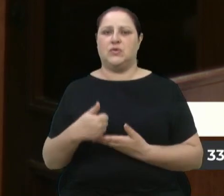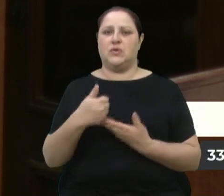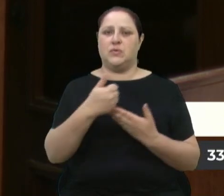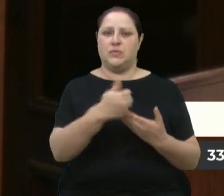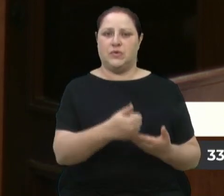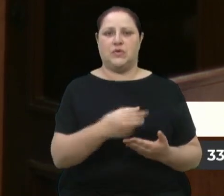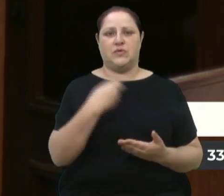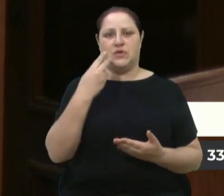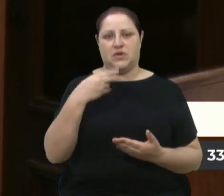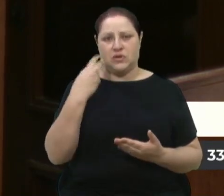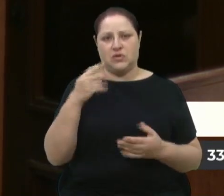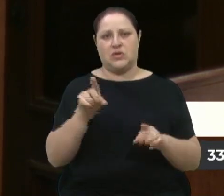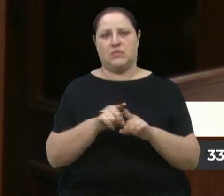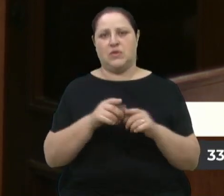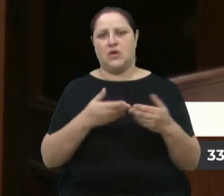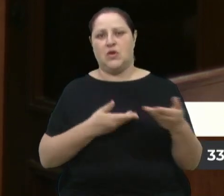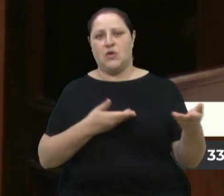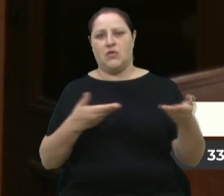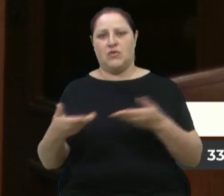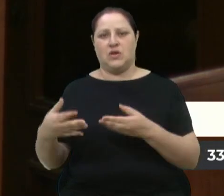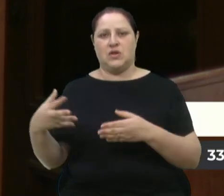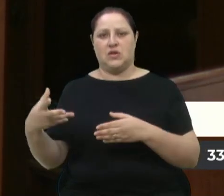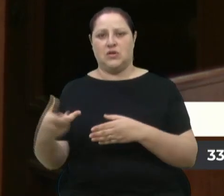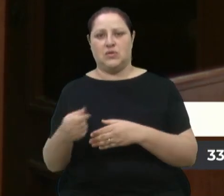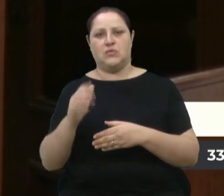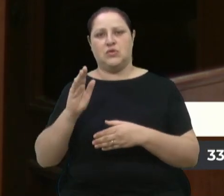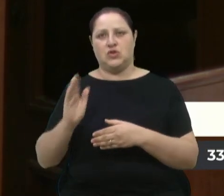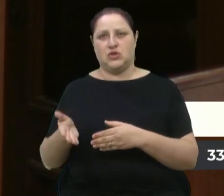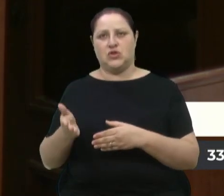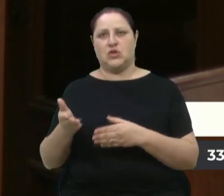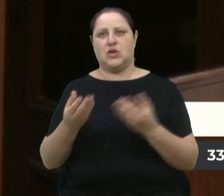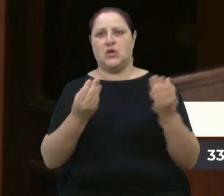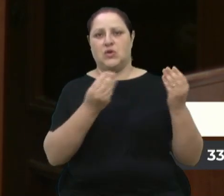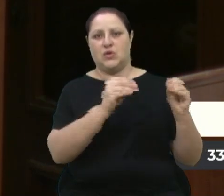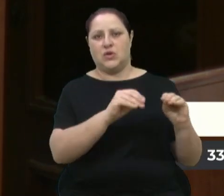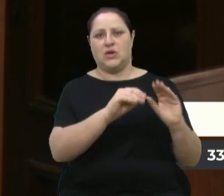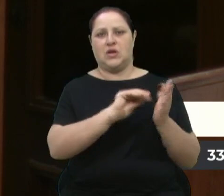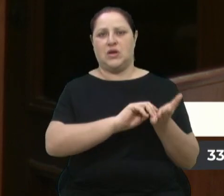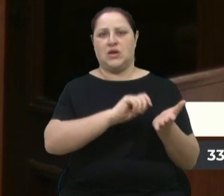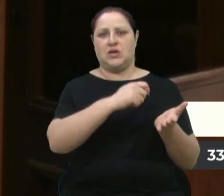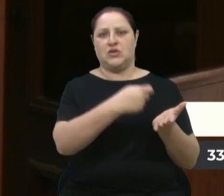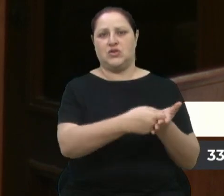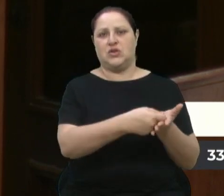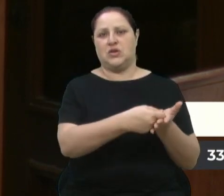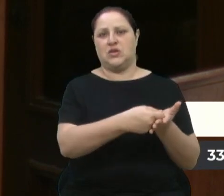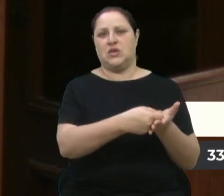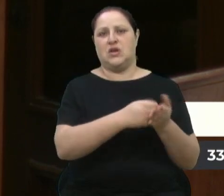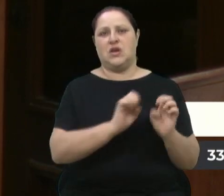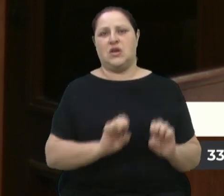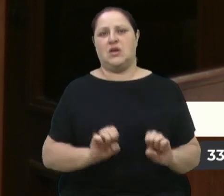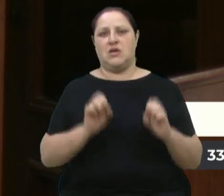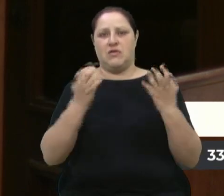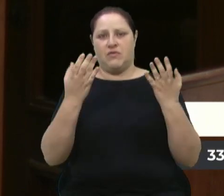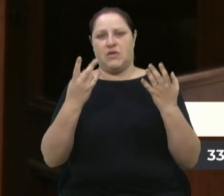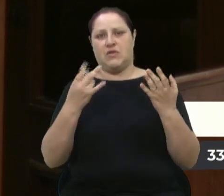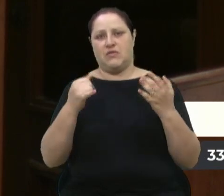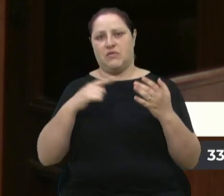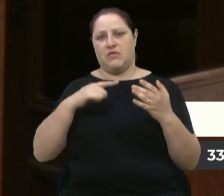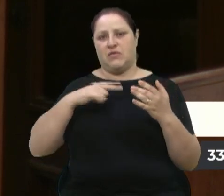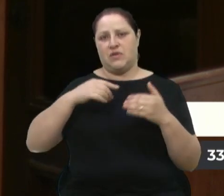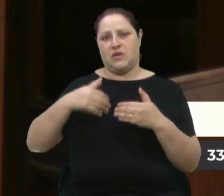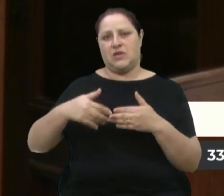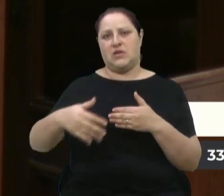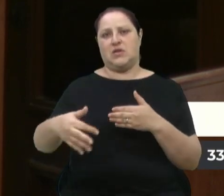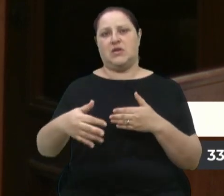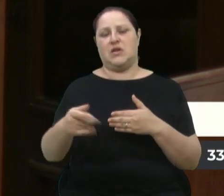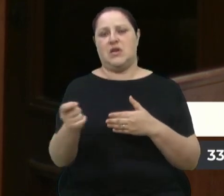os vereadores e convidamos a todos, então, para já colocarem nas suas agendas esses eventos que teremos durante o mês